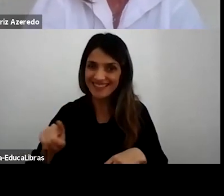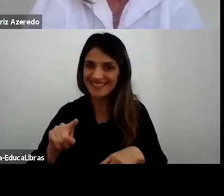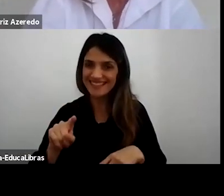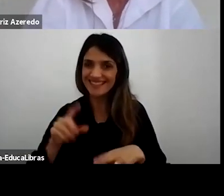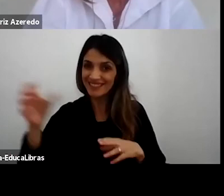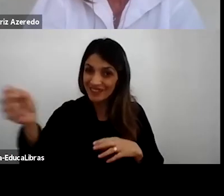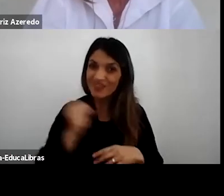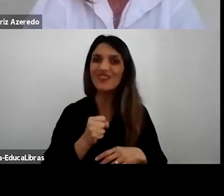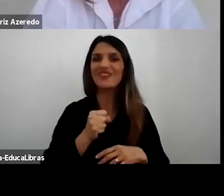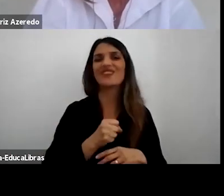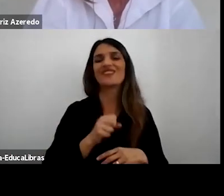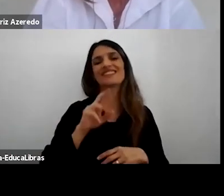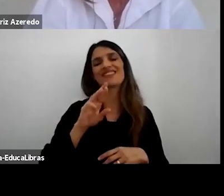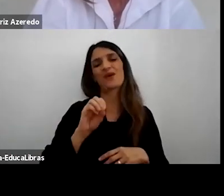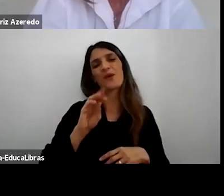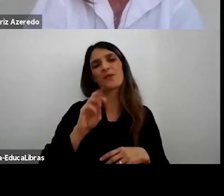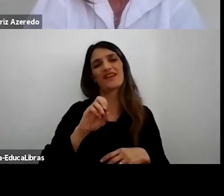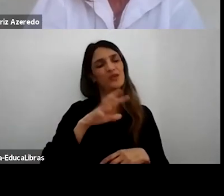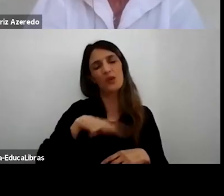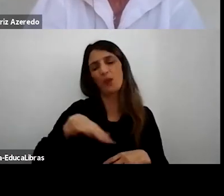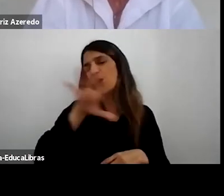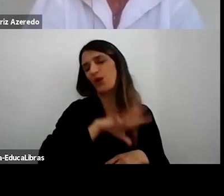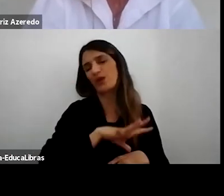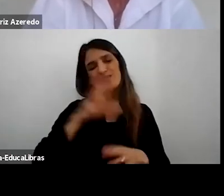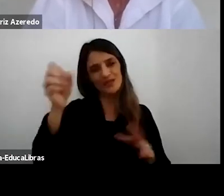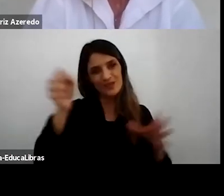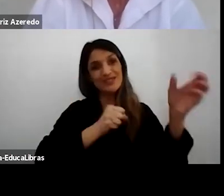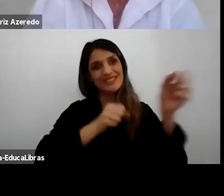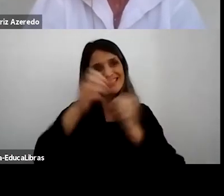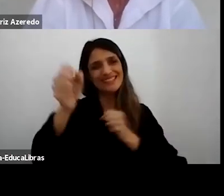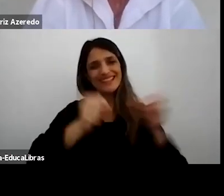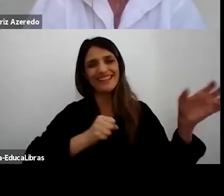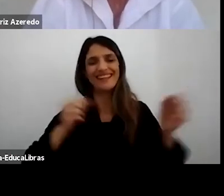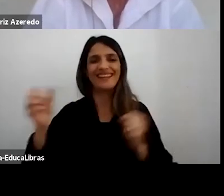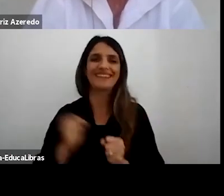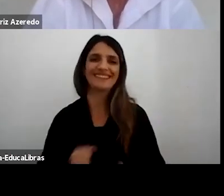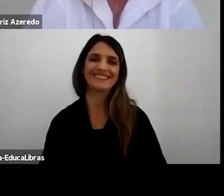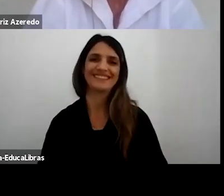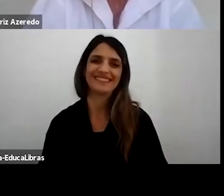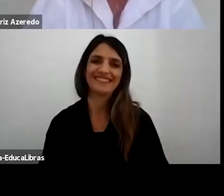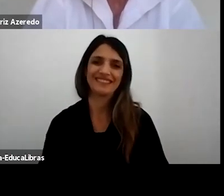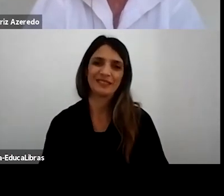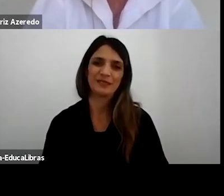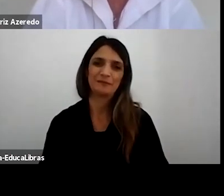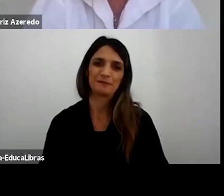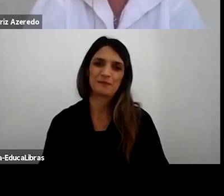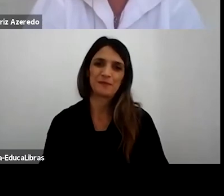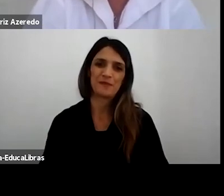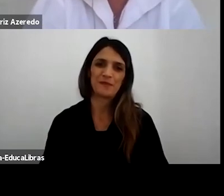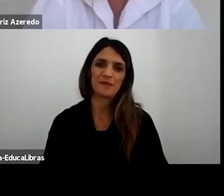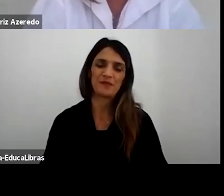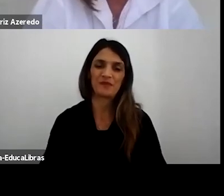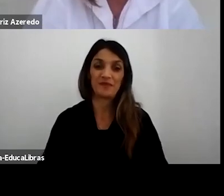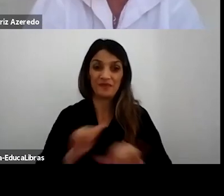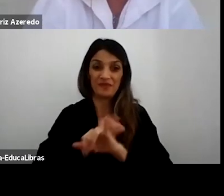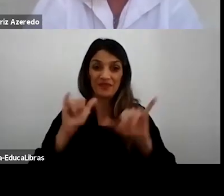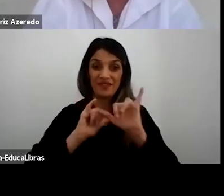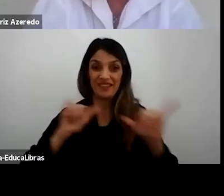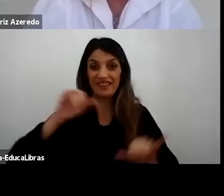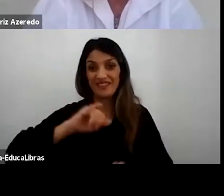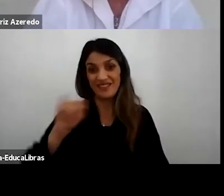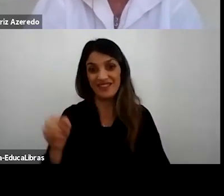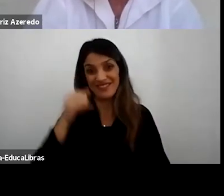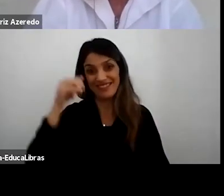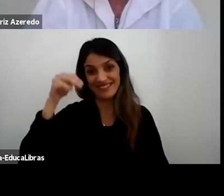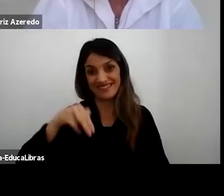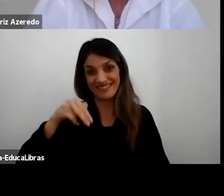Roberta colocou, que o Gilson colocou, e se Deus quiser... Já estou vendo a manchete do Jornal Nacional. Daí a Beatriz vai